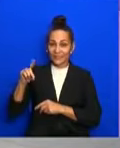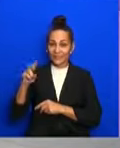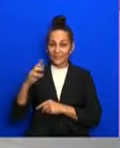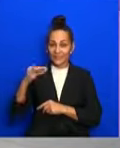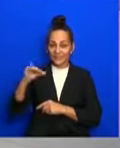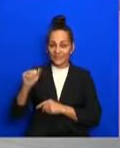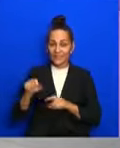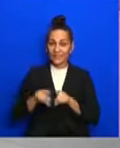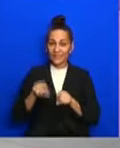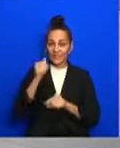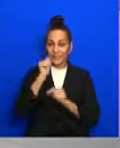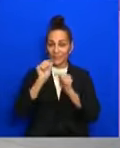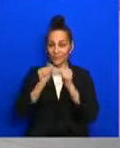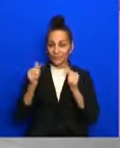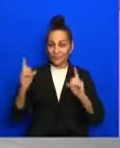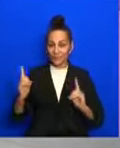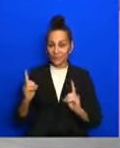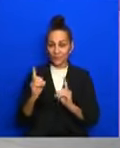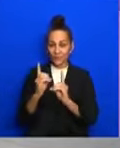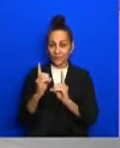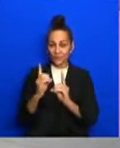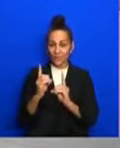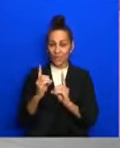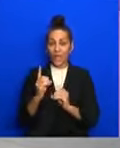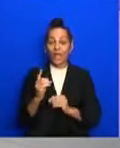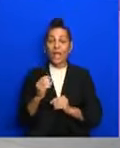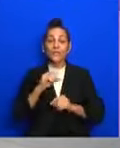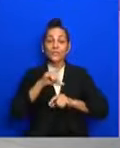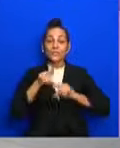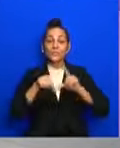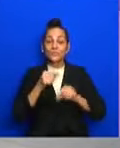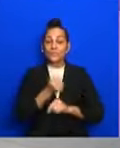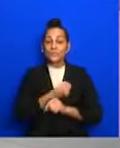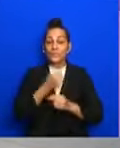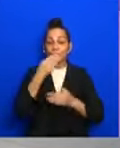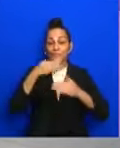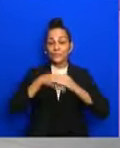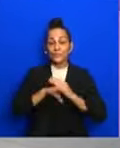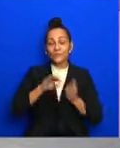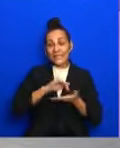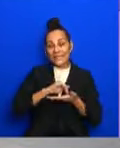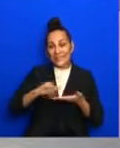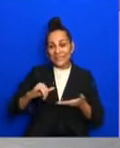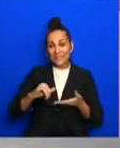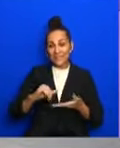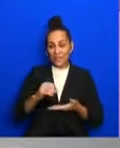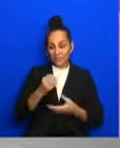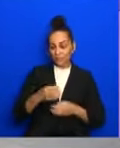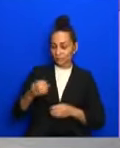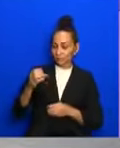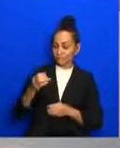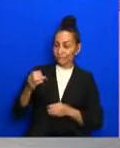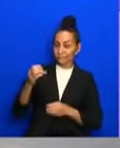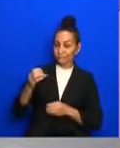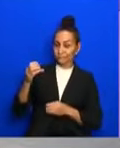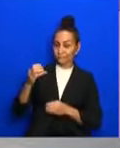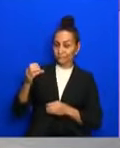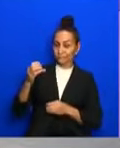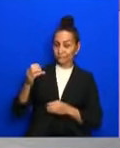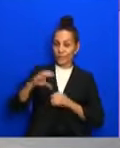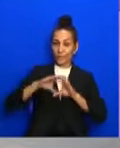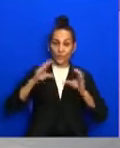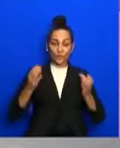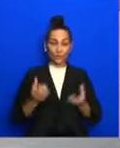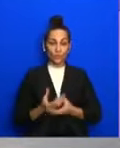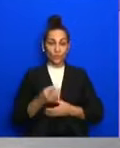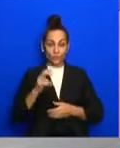nossa garota da sorte, por favor. As dezenas sorteadas na Time Mania serão recolhidas ali do suporte inferior, serão recolocadas no suporte